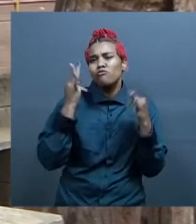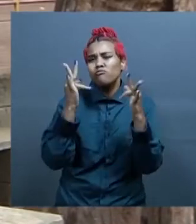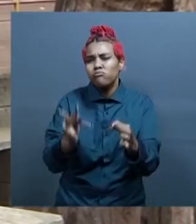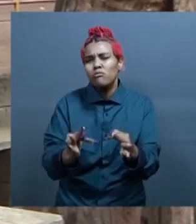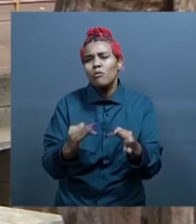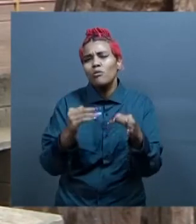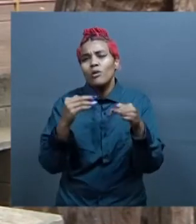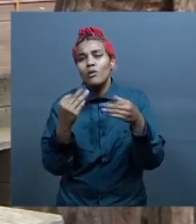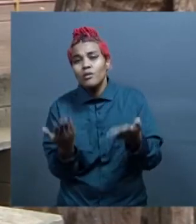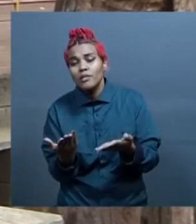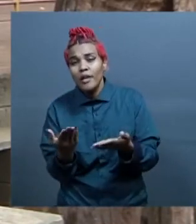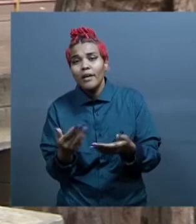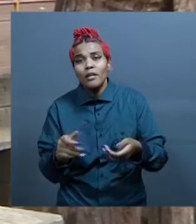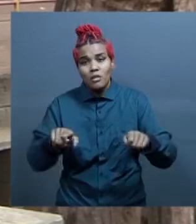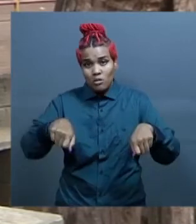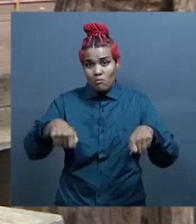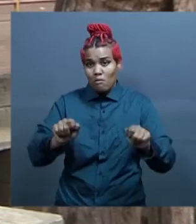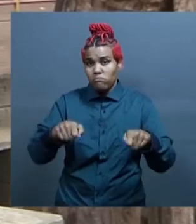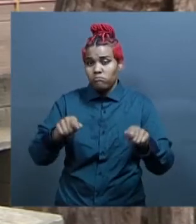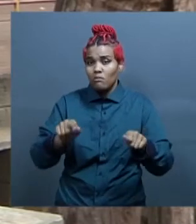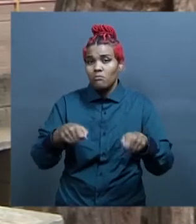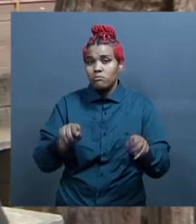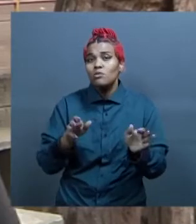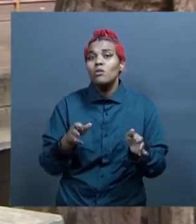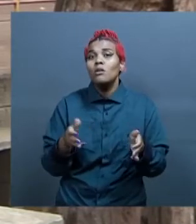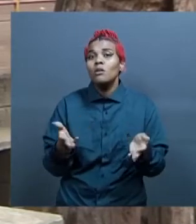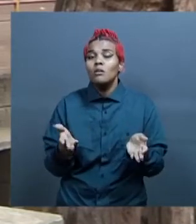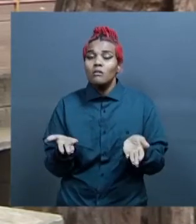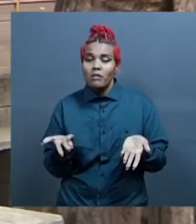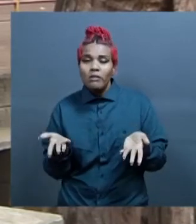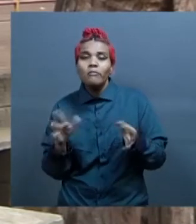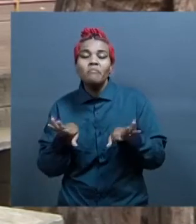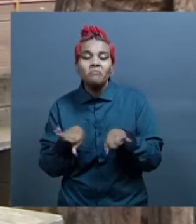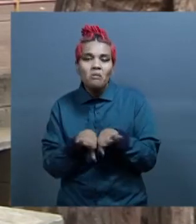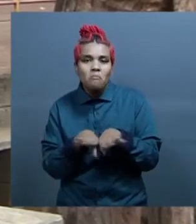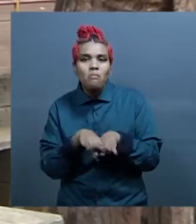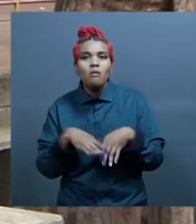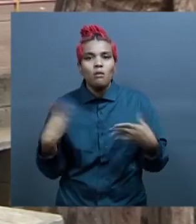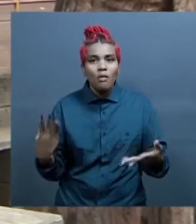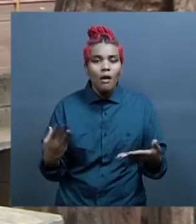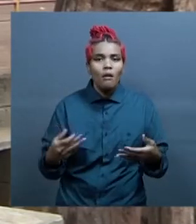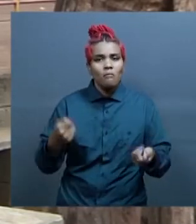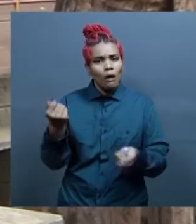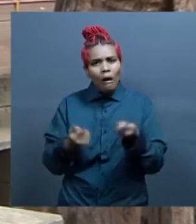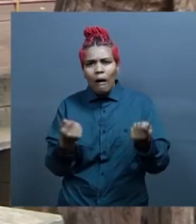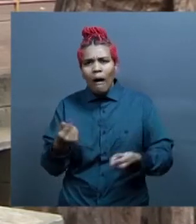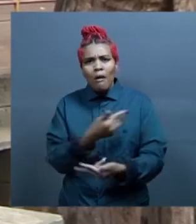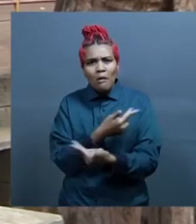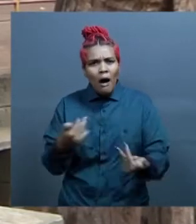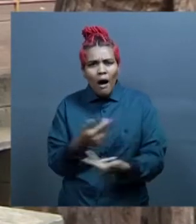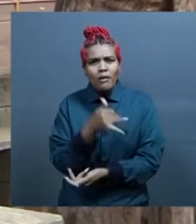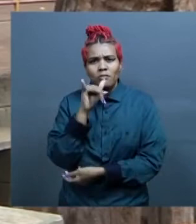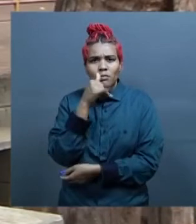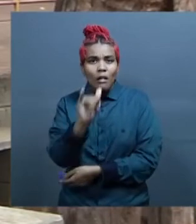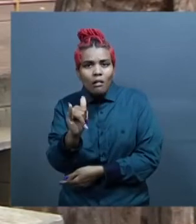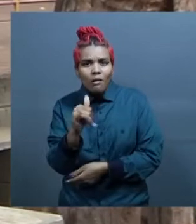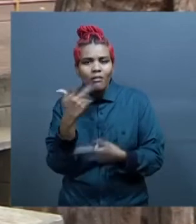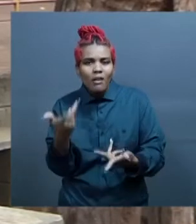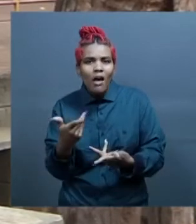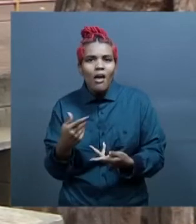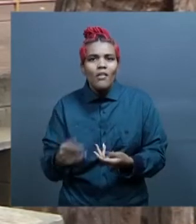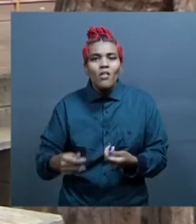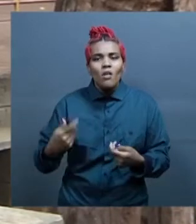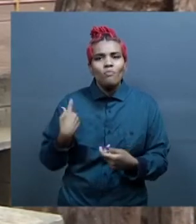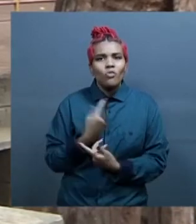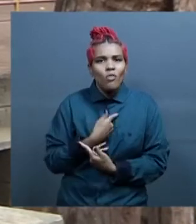meios de locomoção elétricos no caso do projeto deles a gente decidiu apoiar por ser um uma faculdade